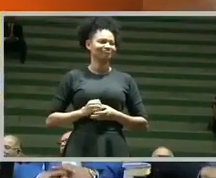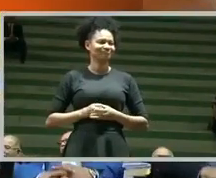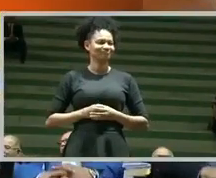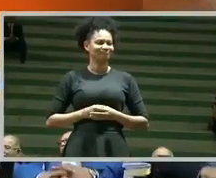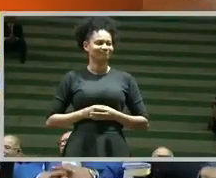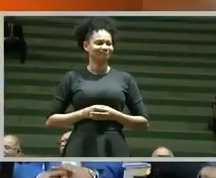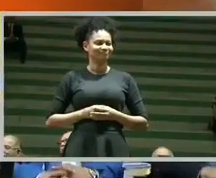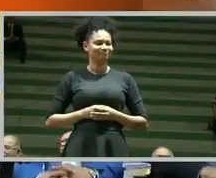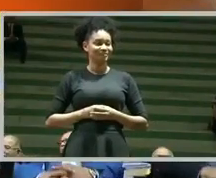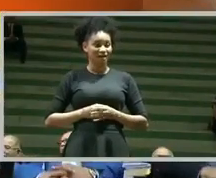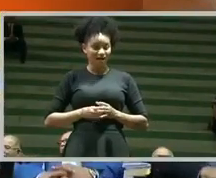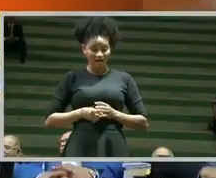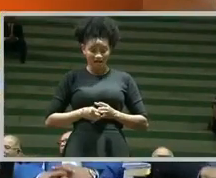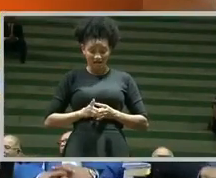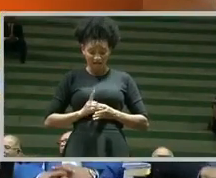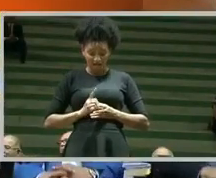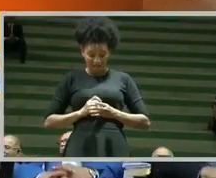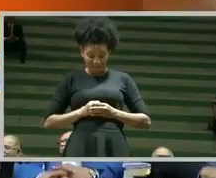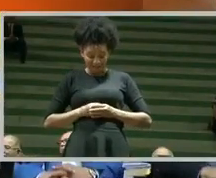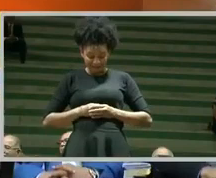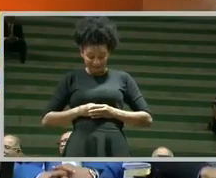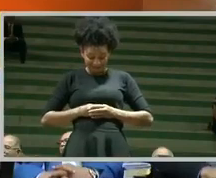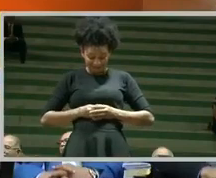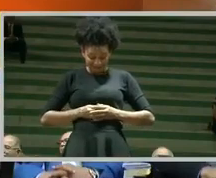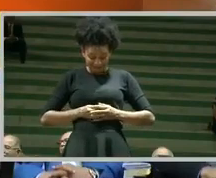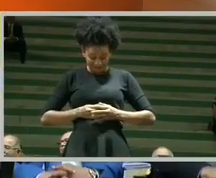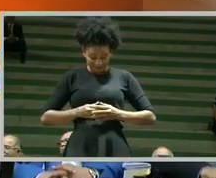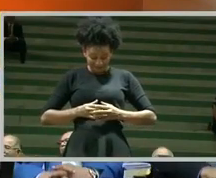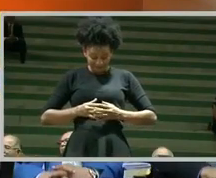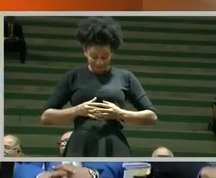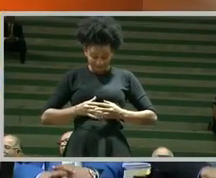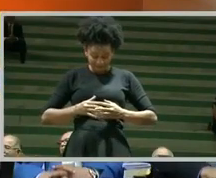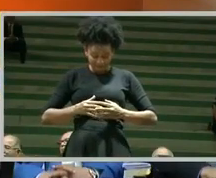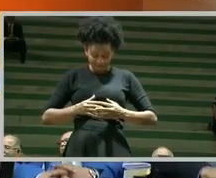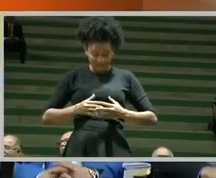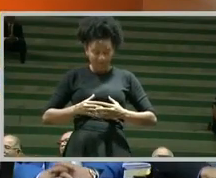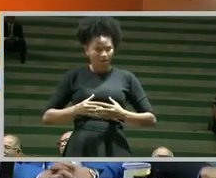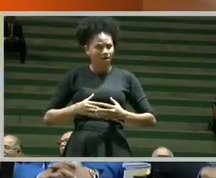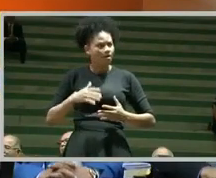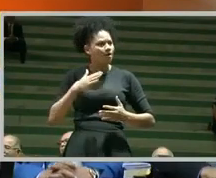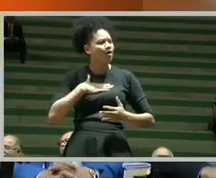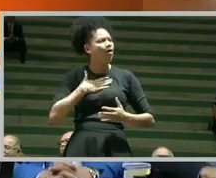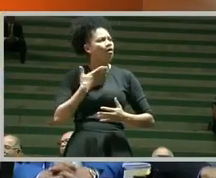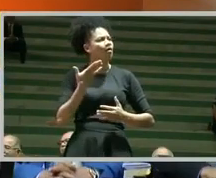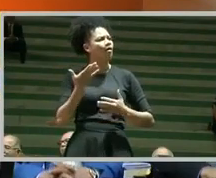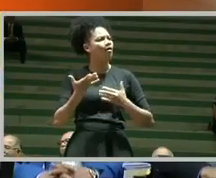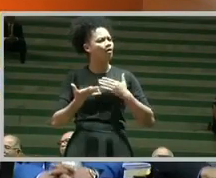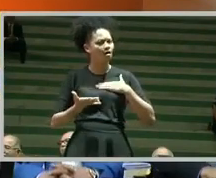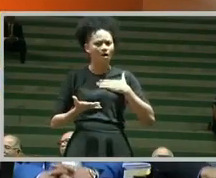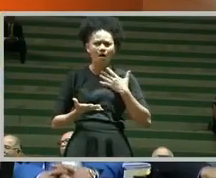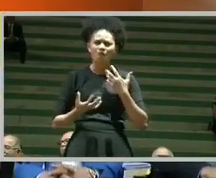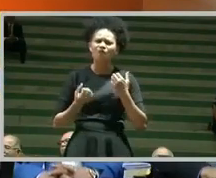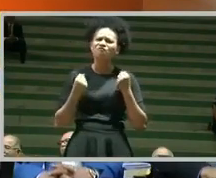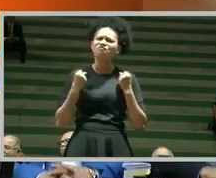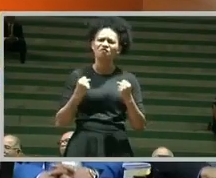E antes que saísses da madre. É assustador isso.